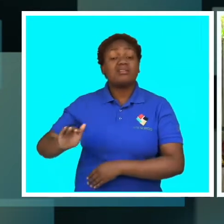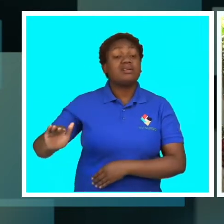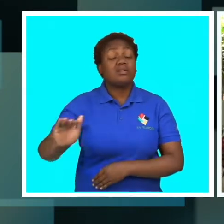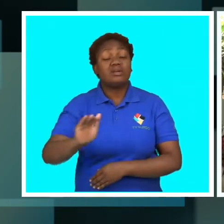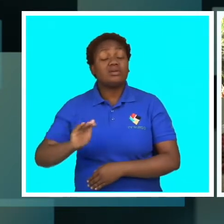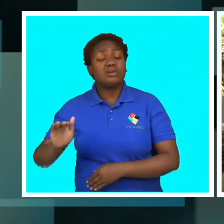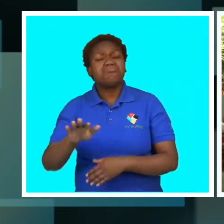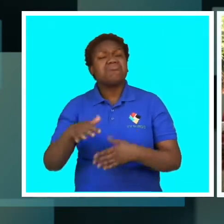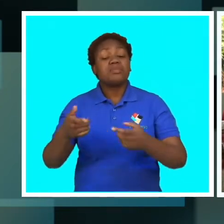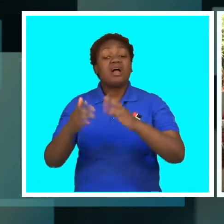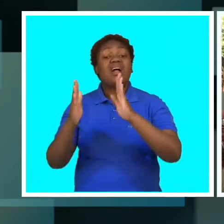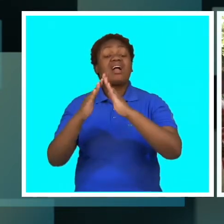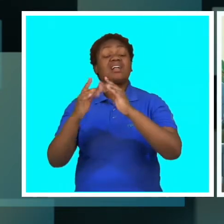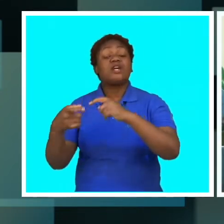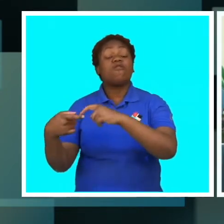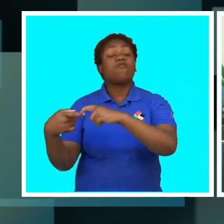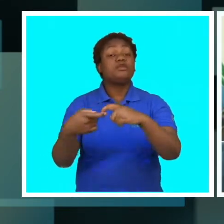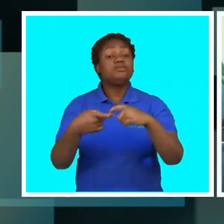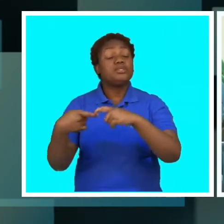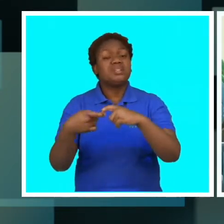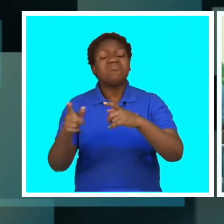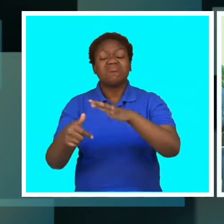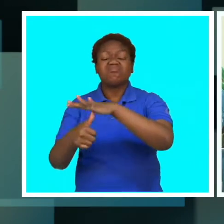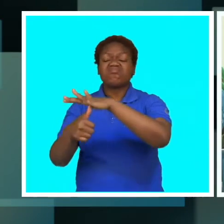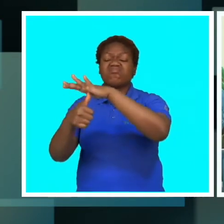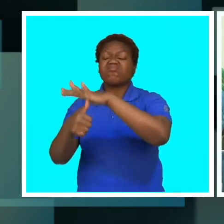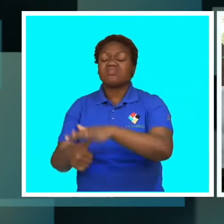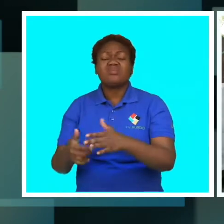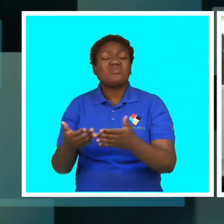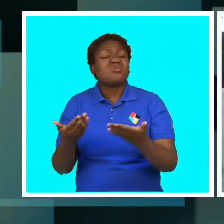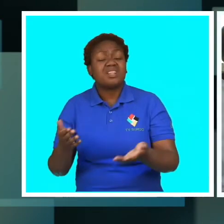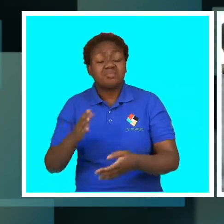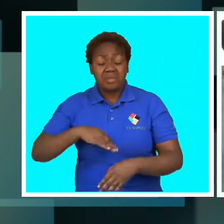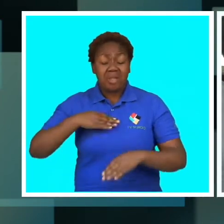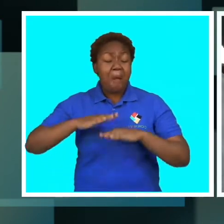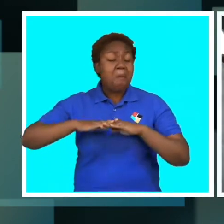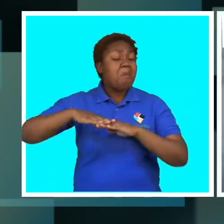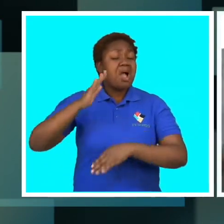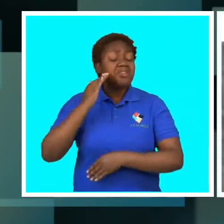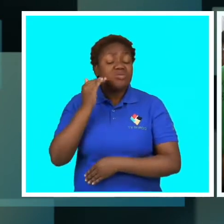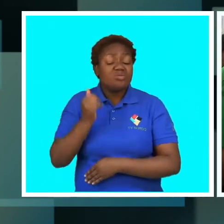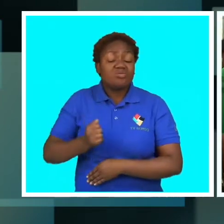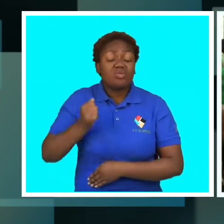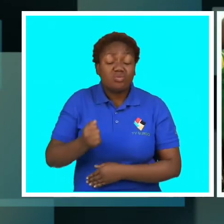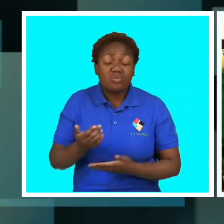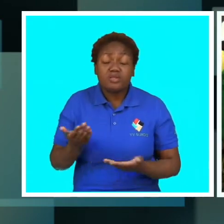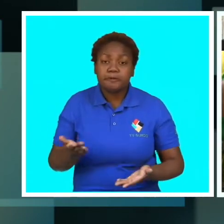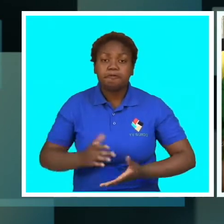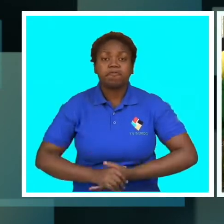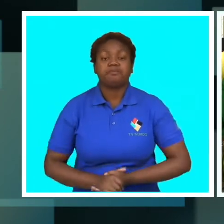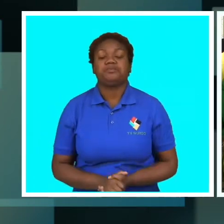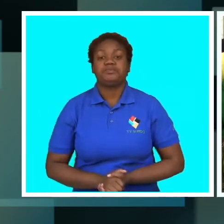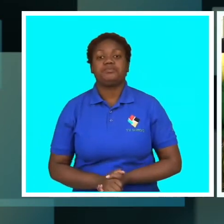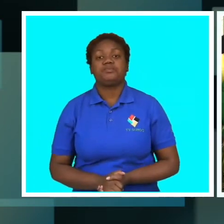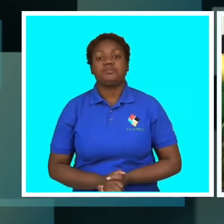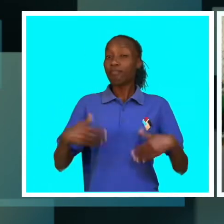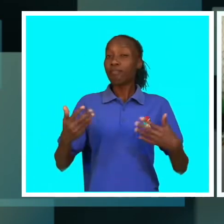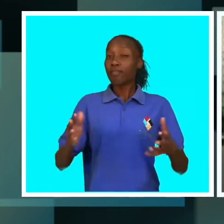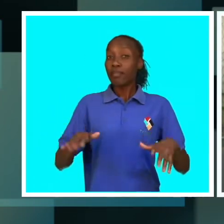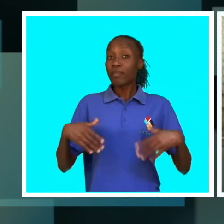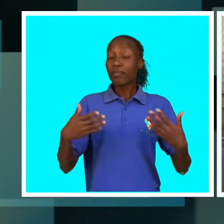das pessoas da terceira idade que se verifica na sociedade começa em casa, ao serem rejeitados pela própria